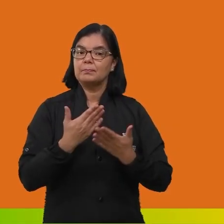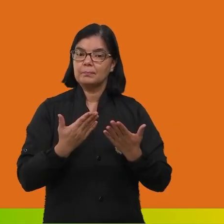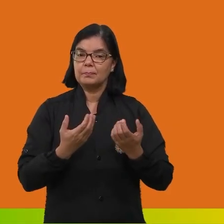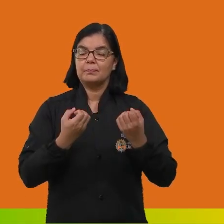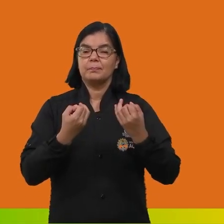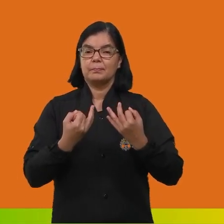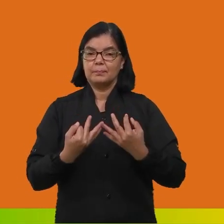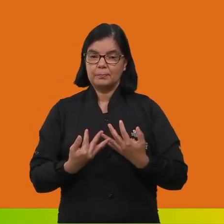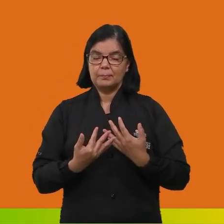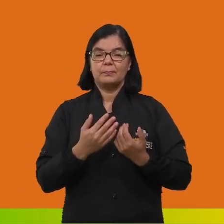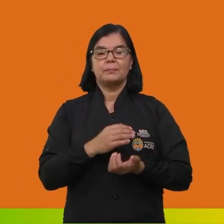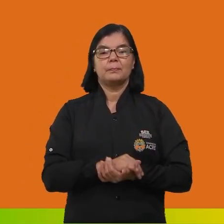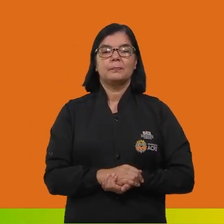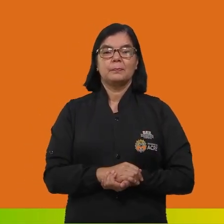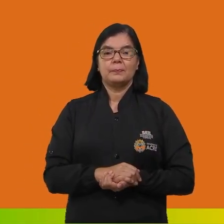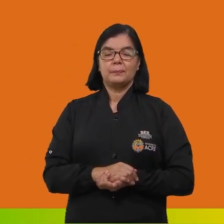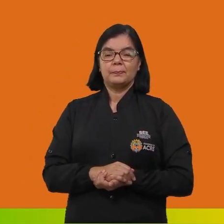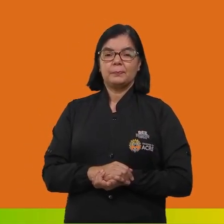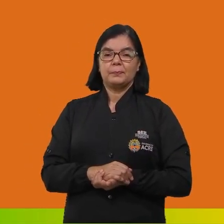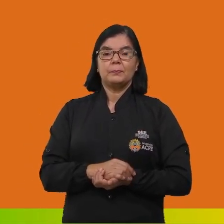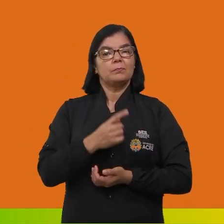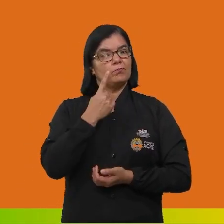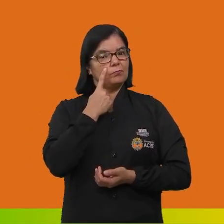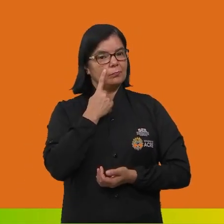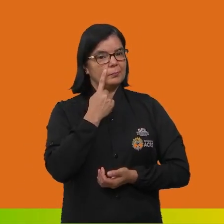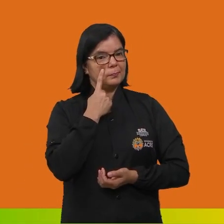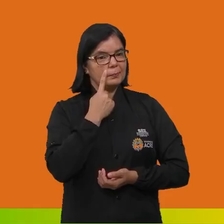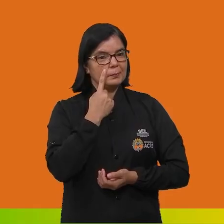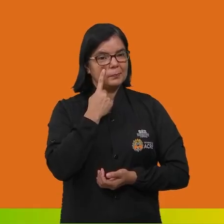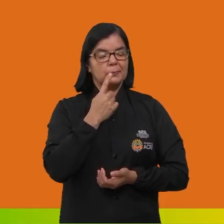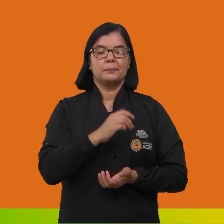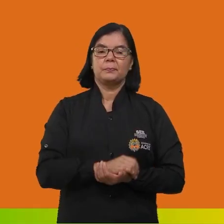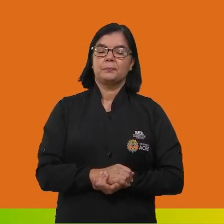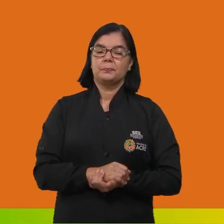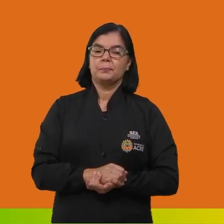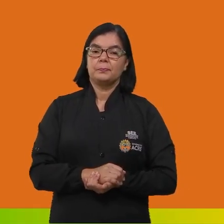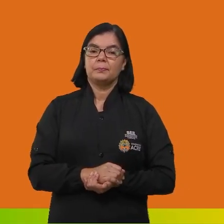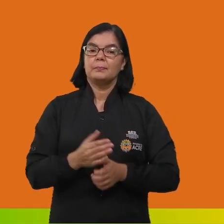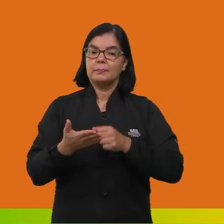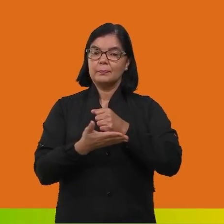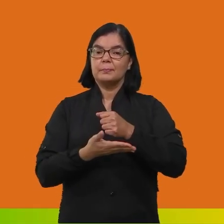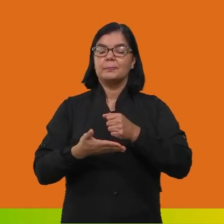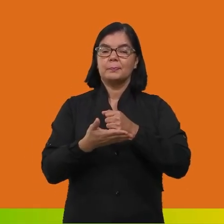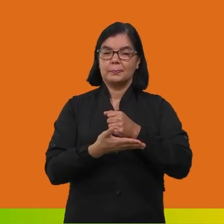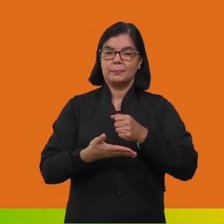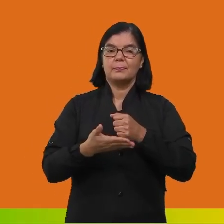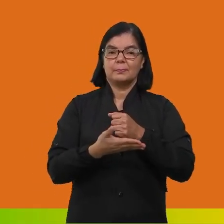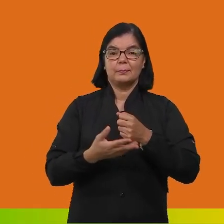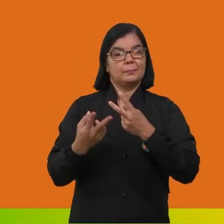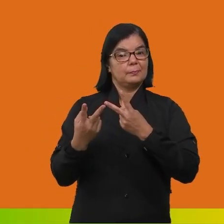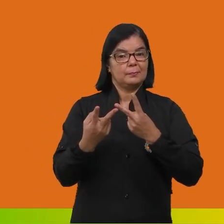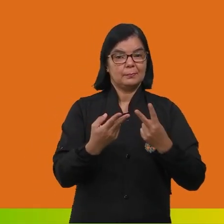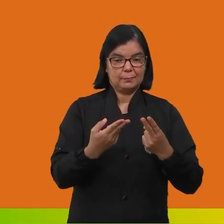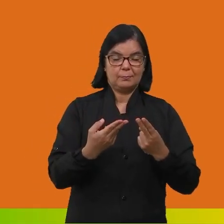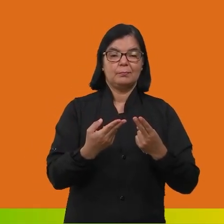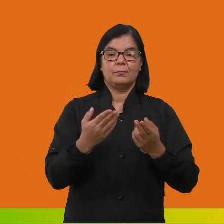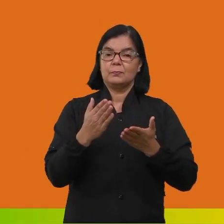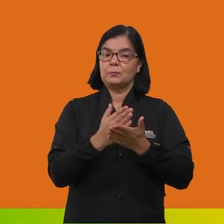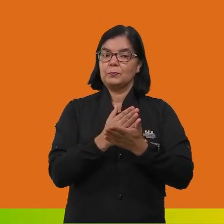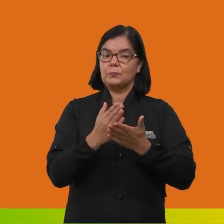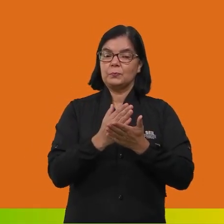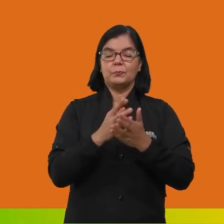nós vimos aí, né, e observamos, elas são basicamente iguais, com